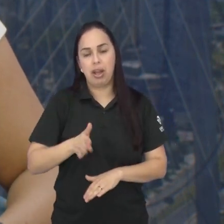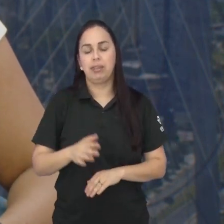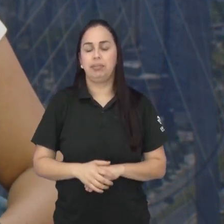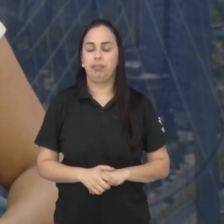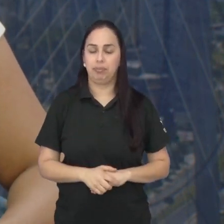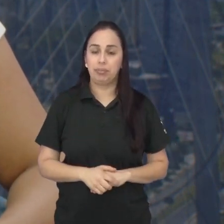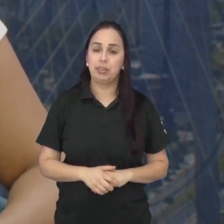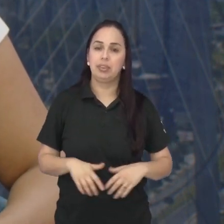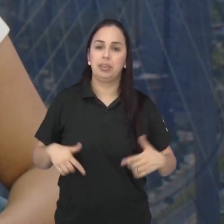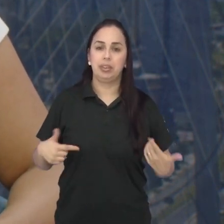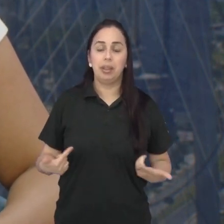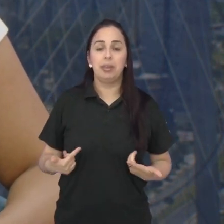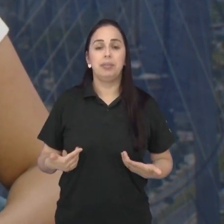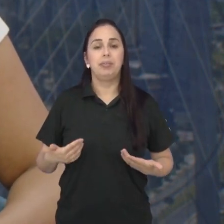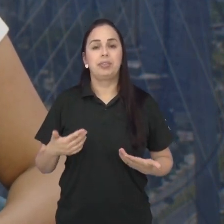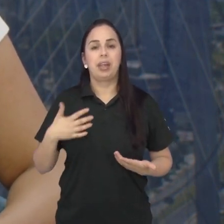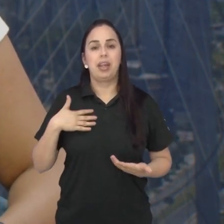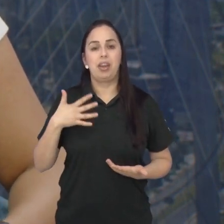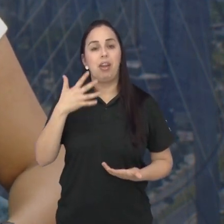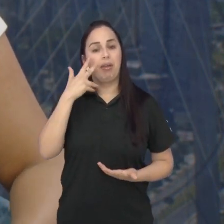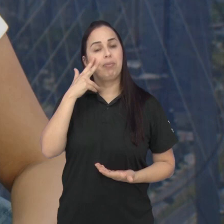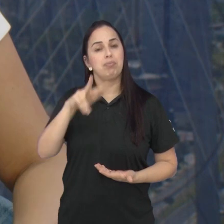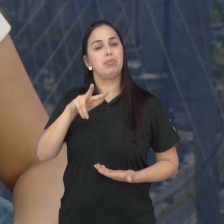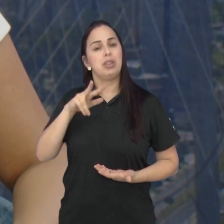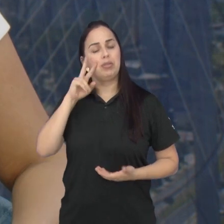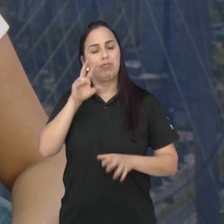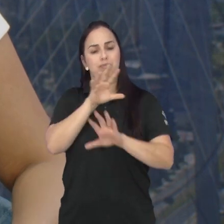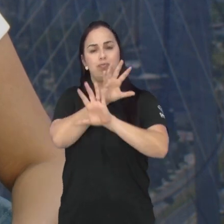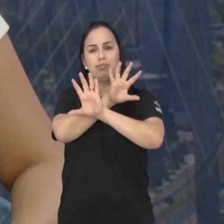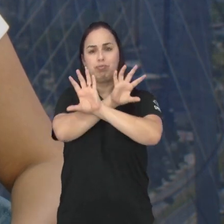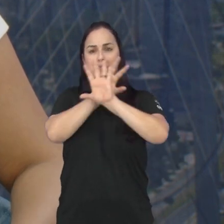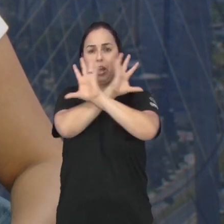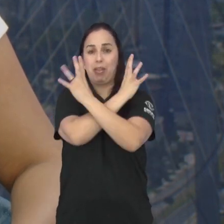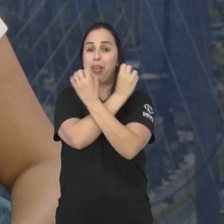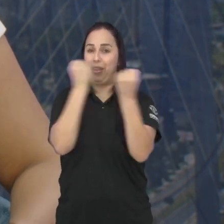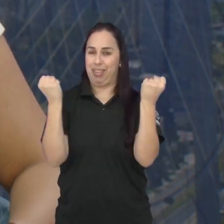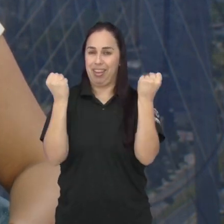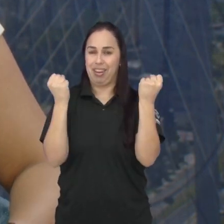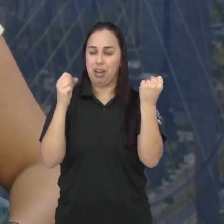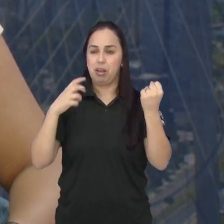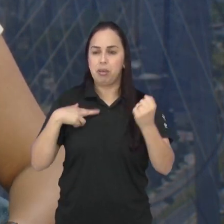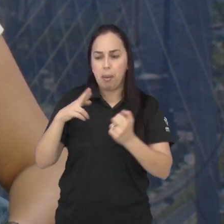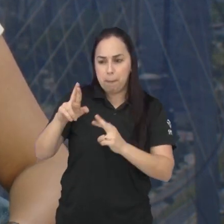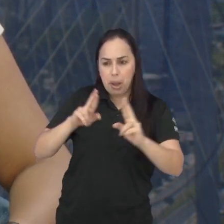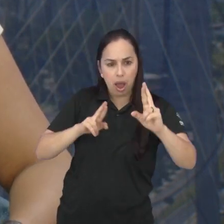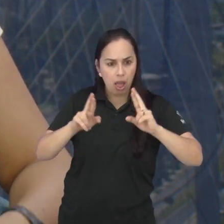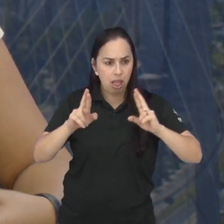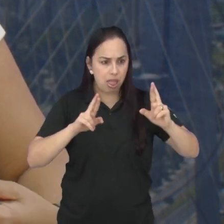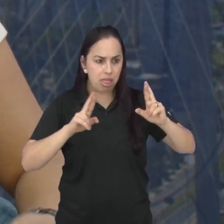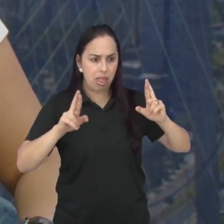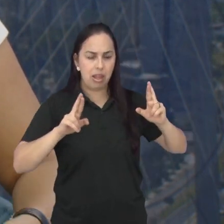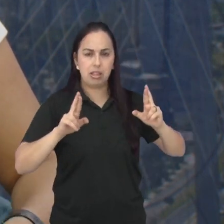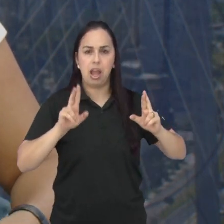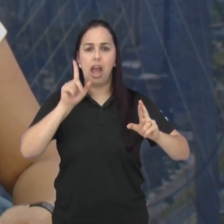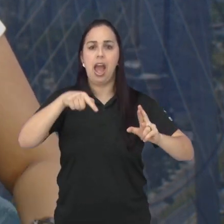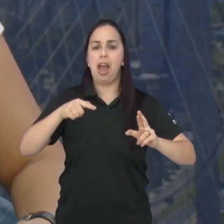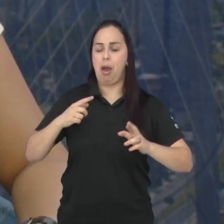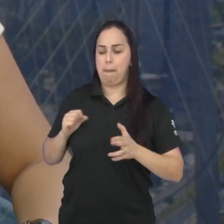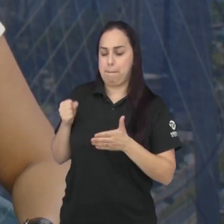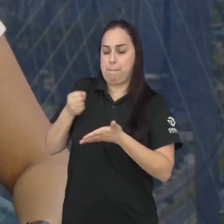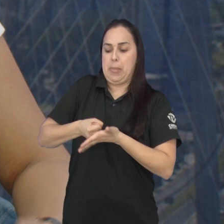disso tudo, né? Então eu vejo a sororidade como uma resposta mesmo, né? Uma resistência,